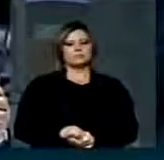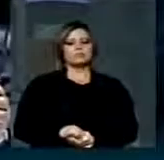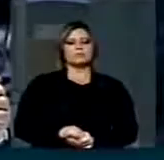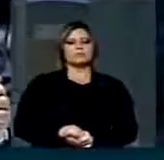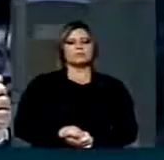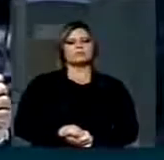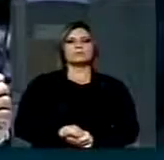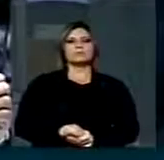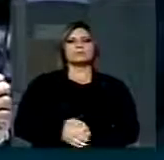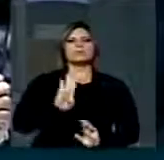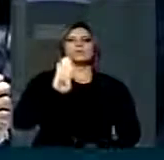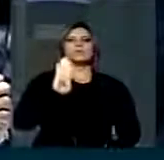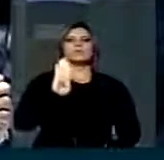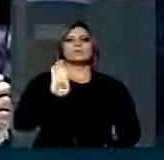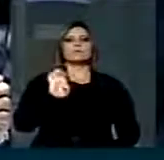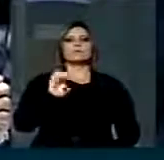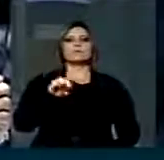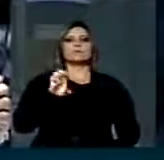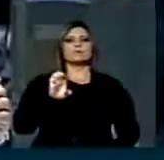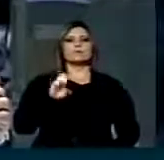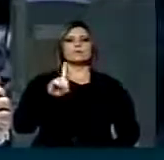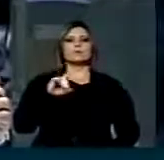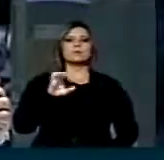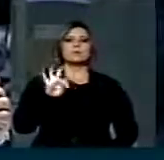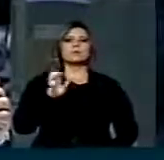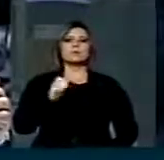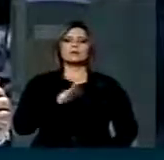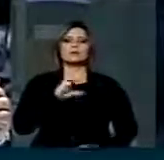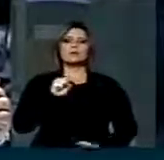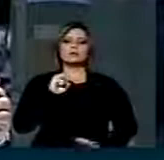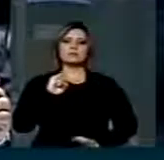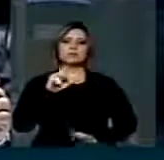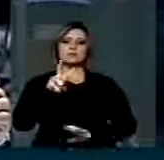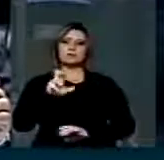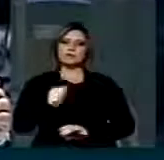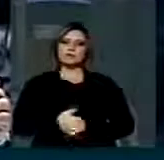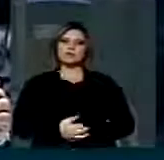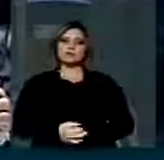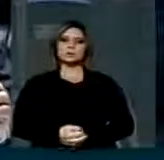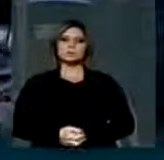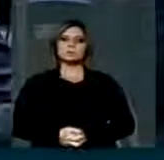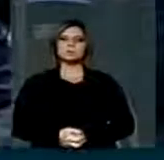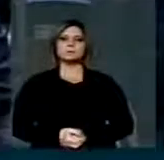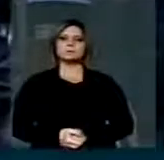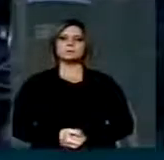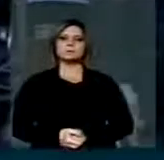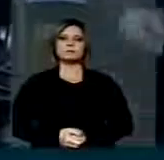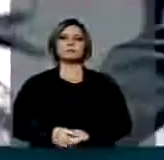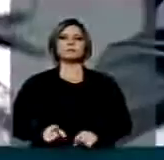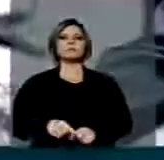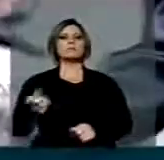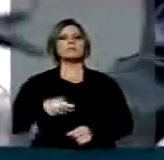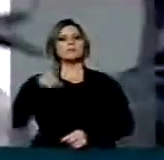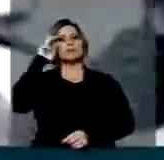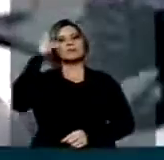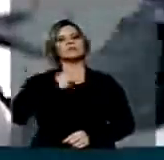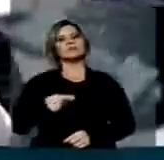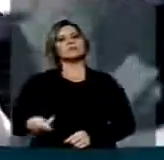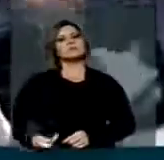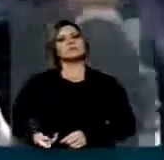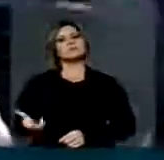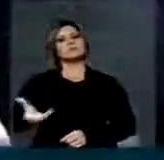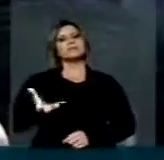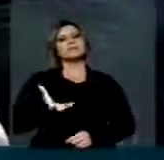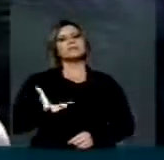deputada Benedita da Silva. Um minuto. Senhor presidente, eu gostaria de